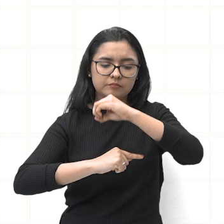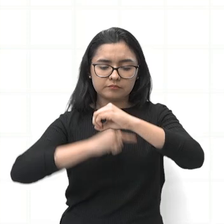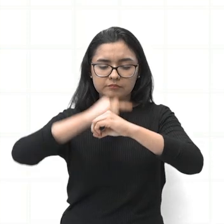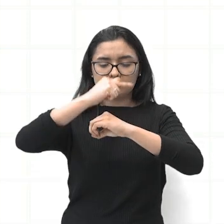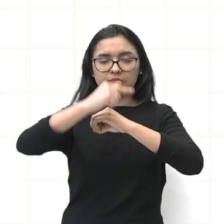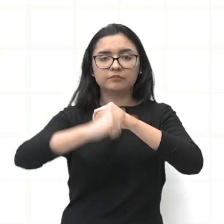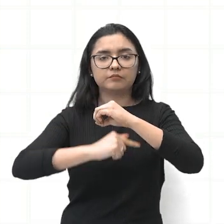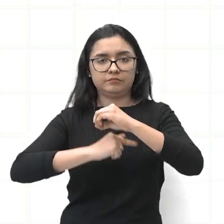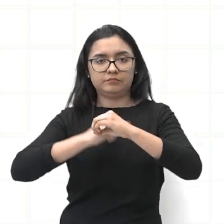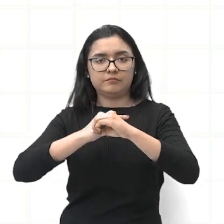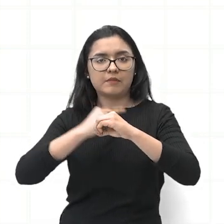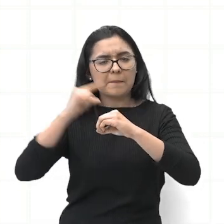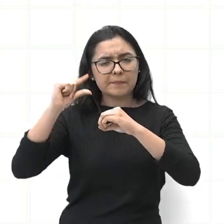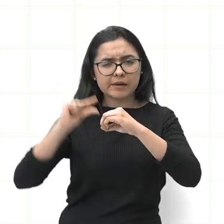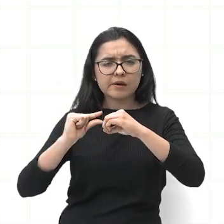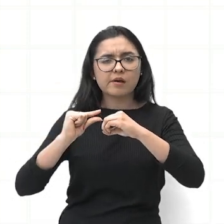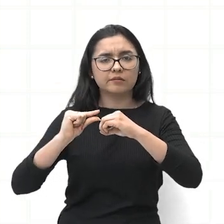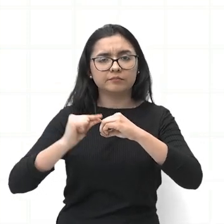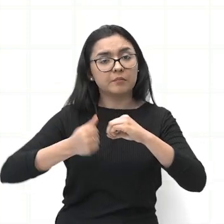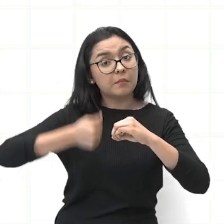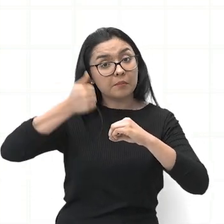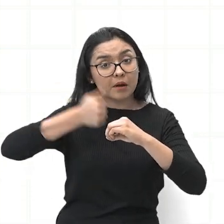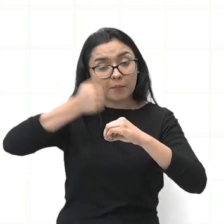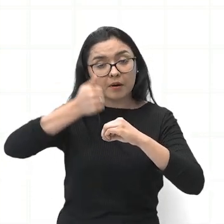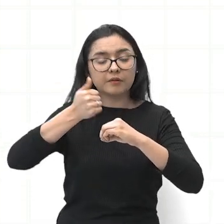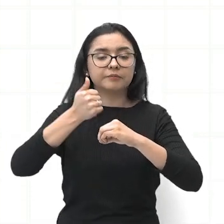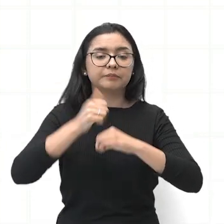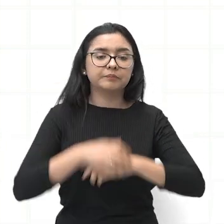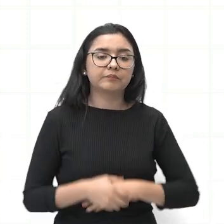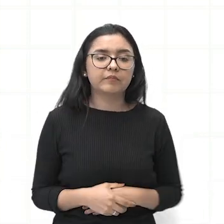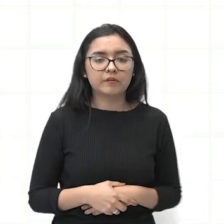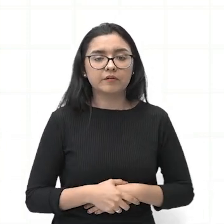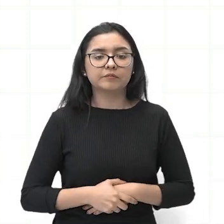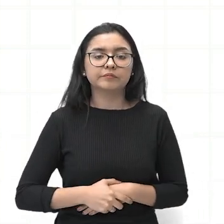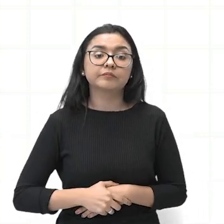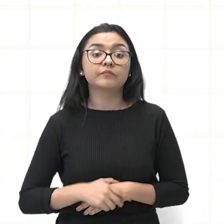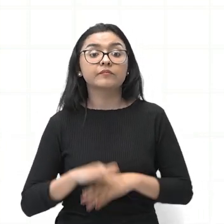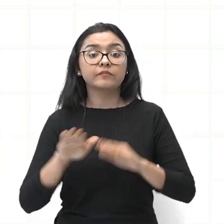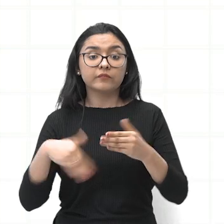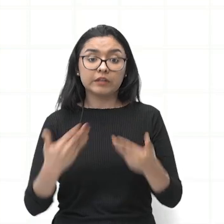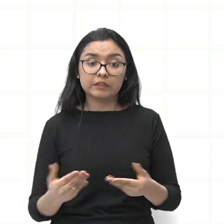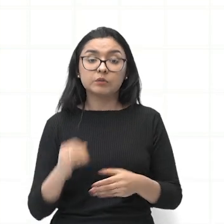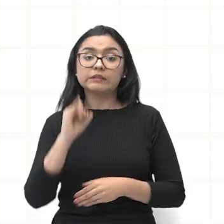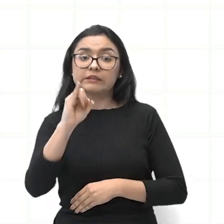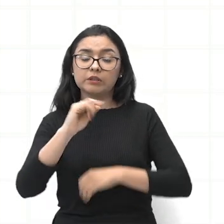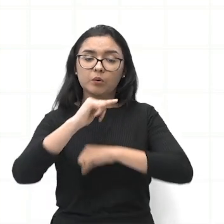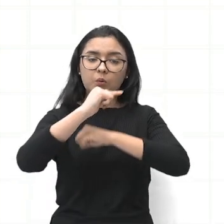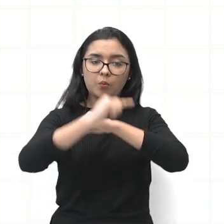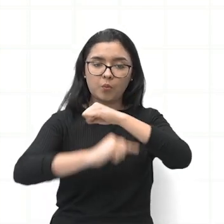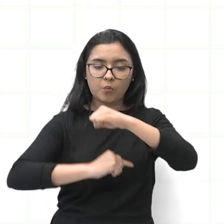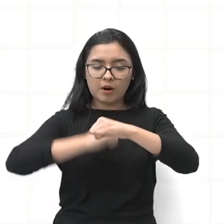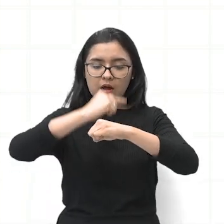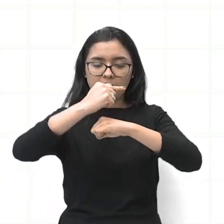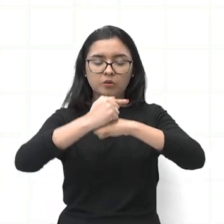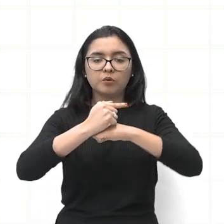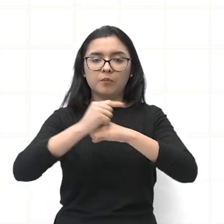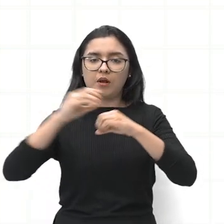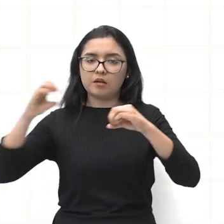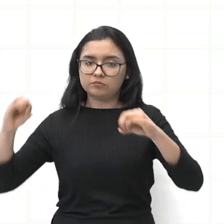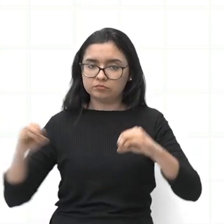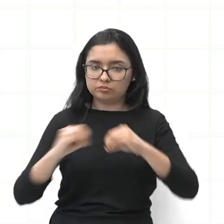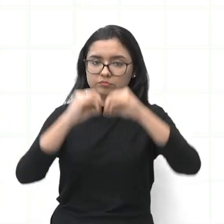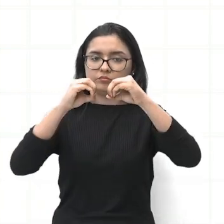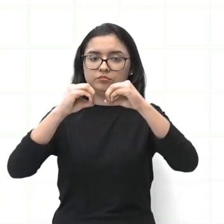da matéria, certo? E quando um átomo se junta a outro,